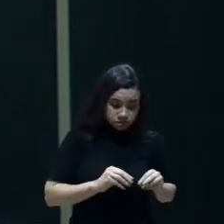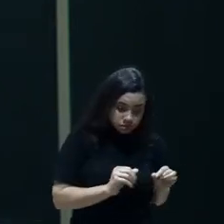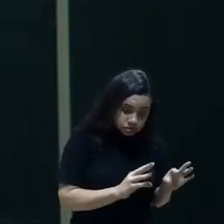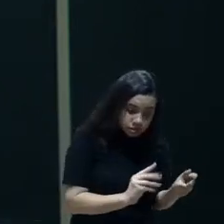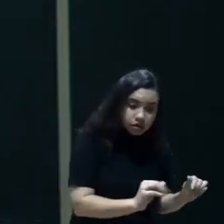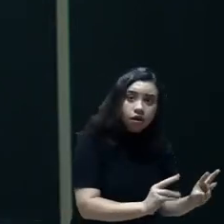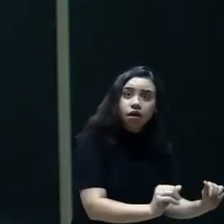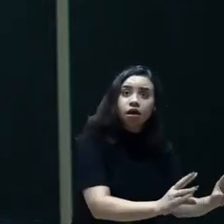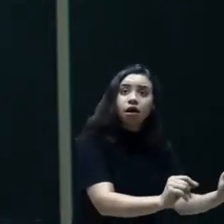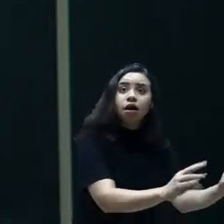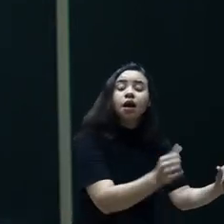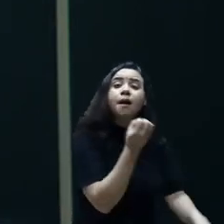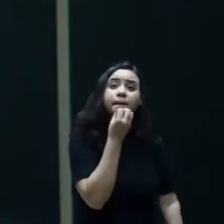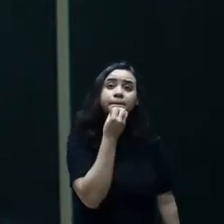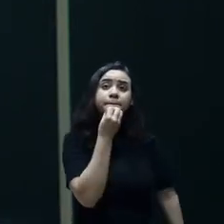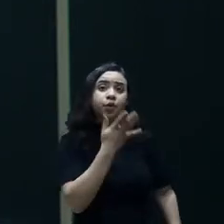você é o último solo.